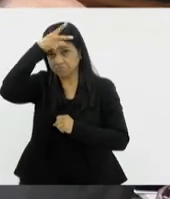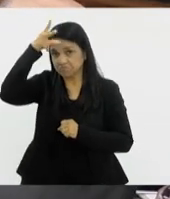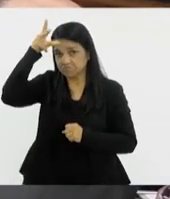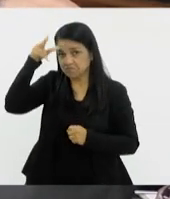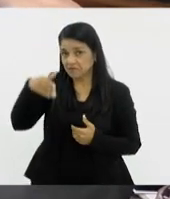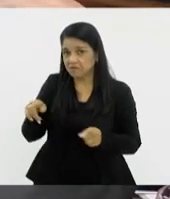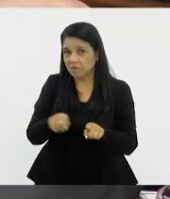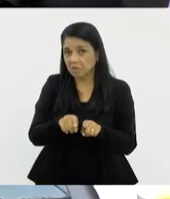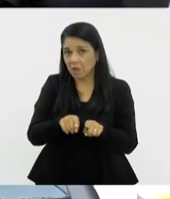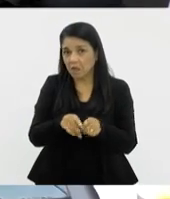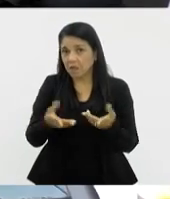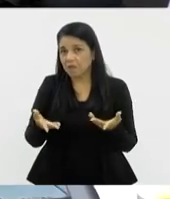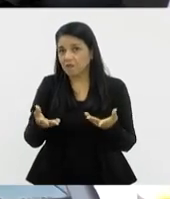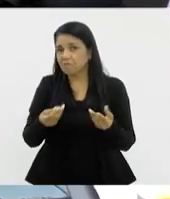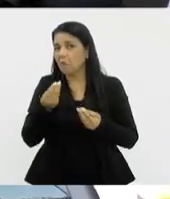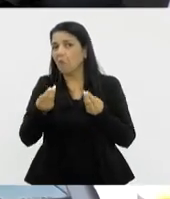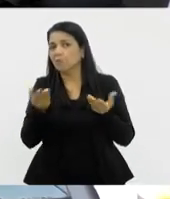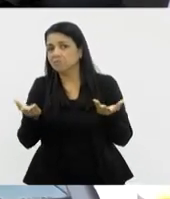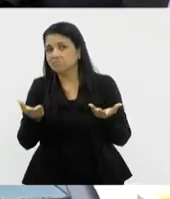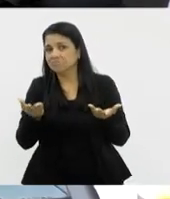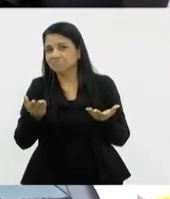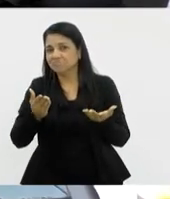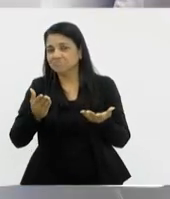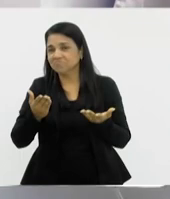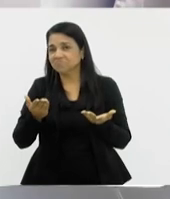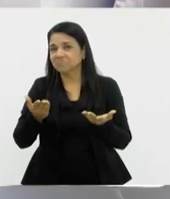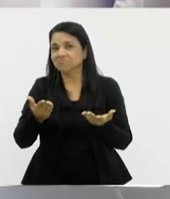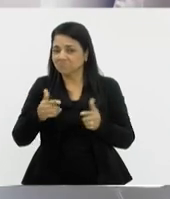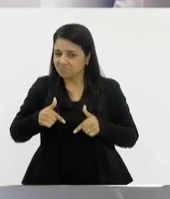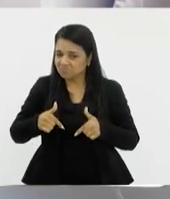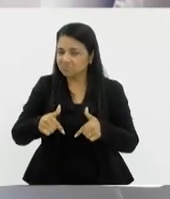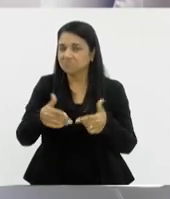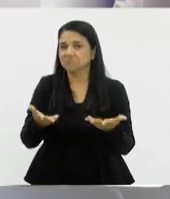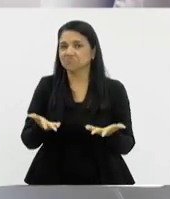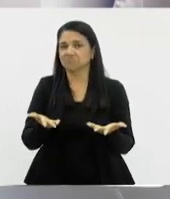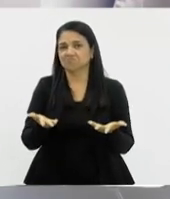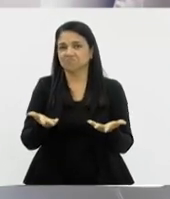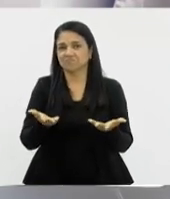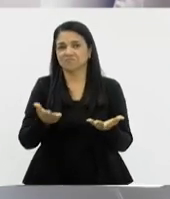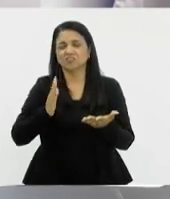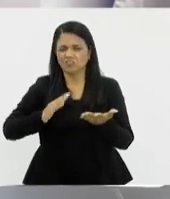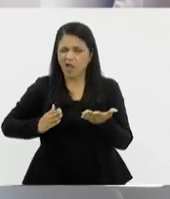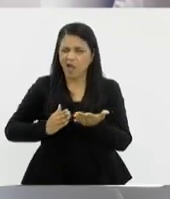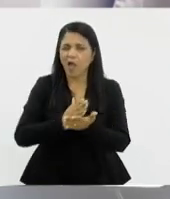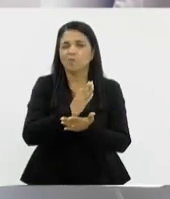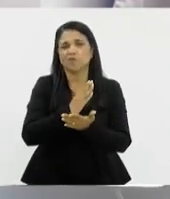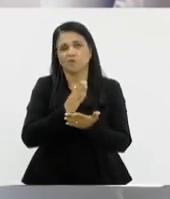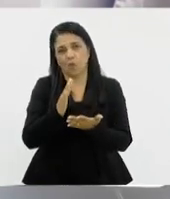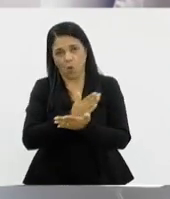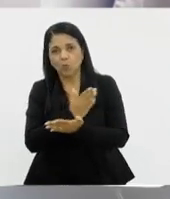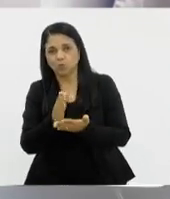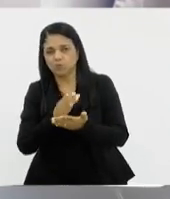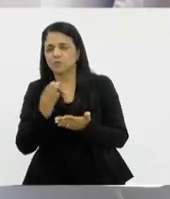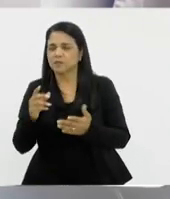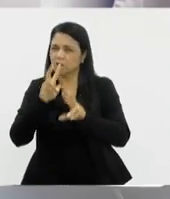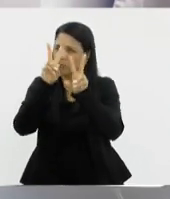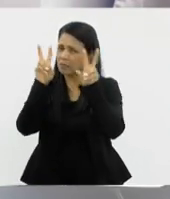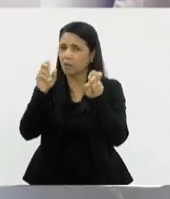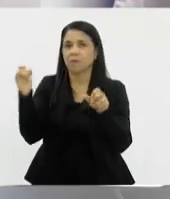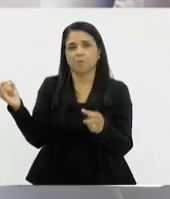mas vamos em frente. Verdade, mas é um tema importante, a gente já aprovou alguns, mas considero que seja um tema importante da